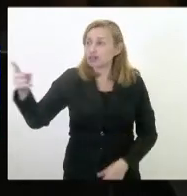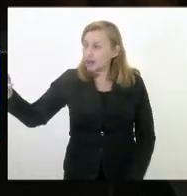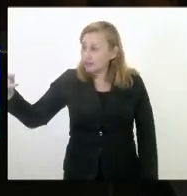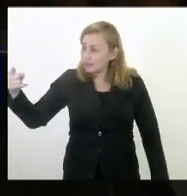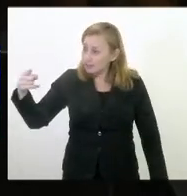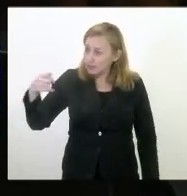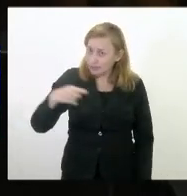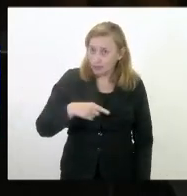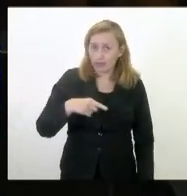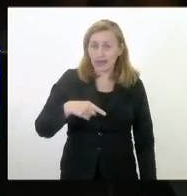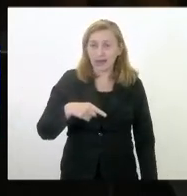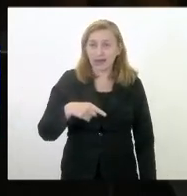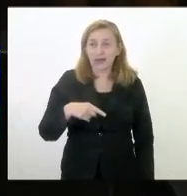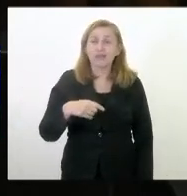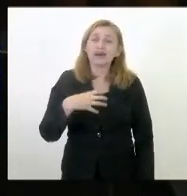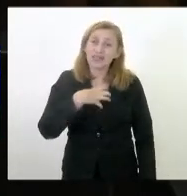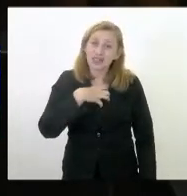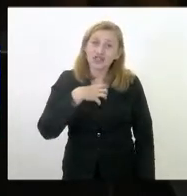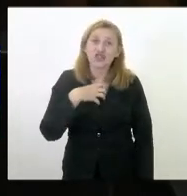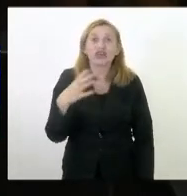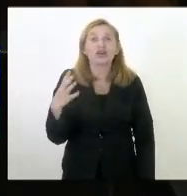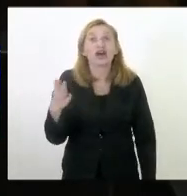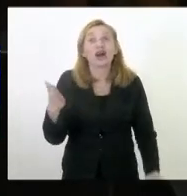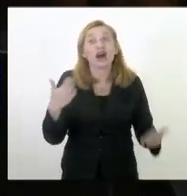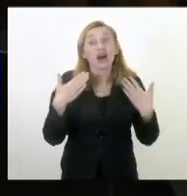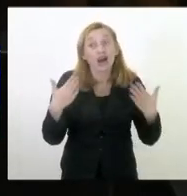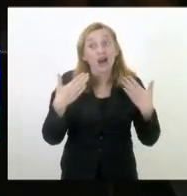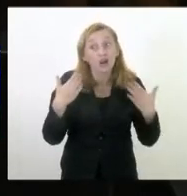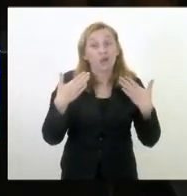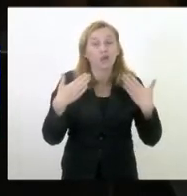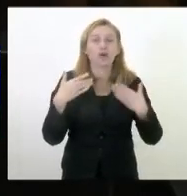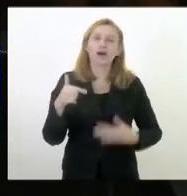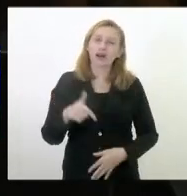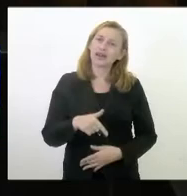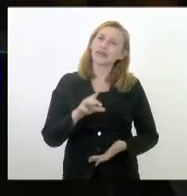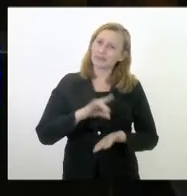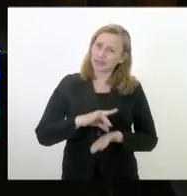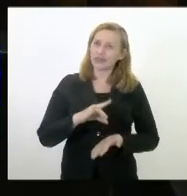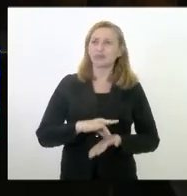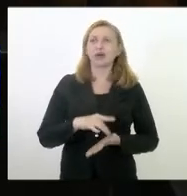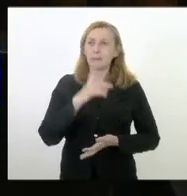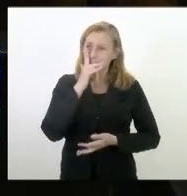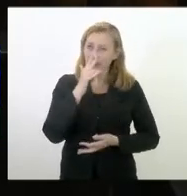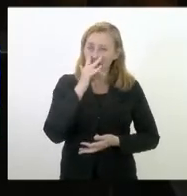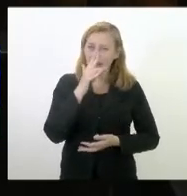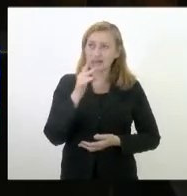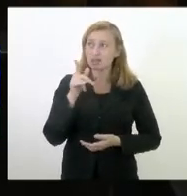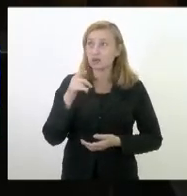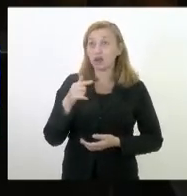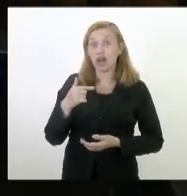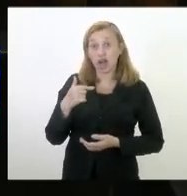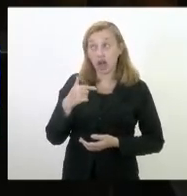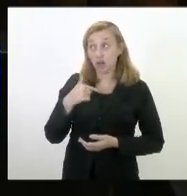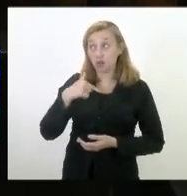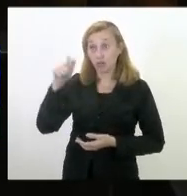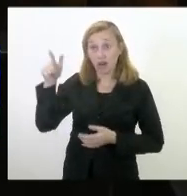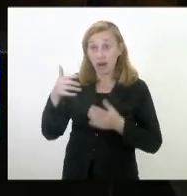serra para sentir um pouquinho do calor. Então, realmente, aqui parece Petrópolis. Então, se o amigo